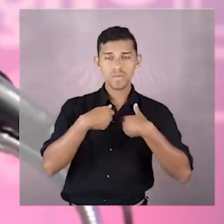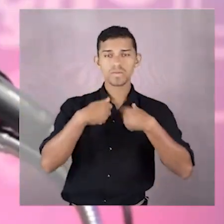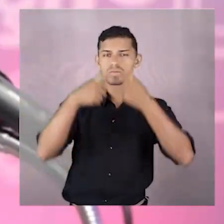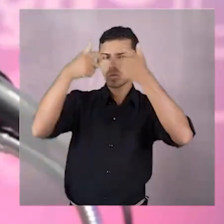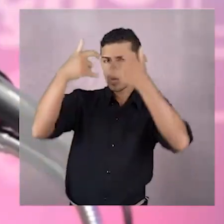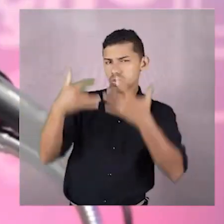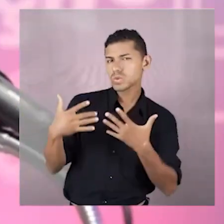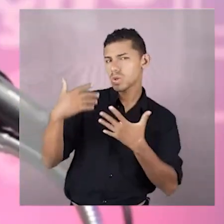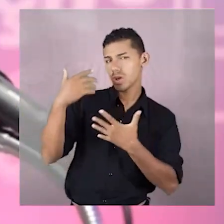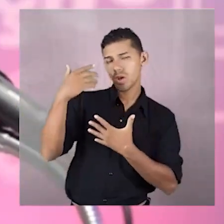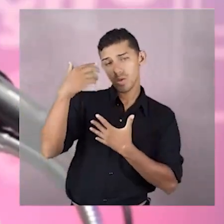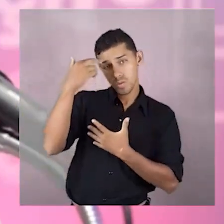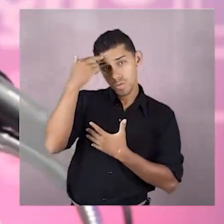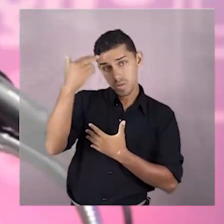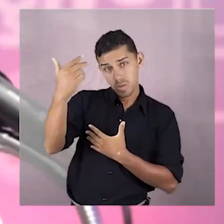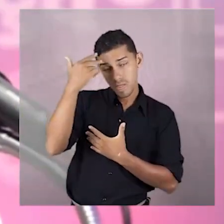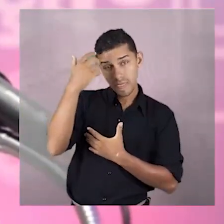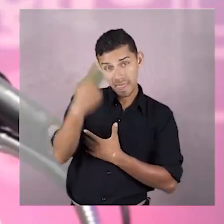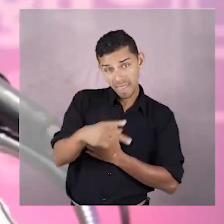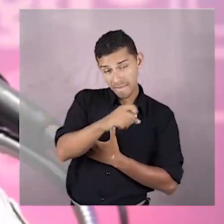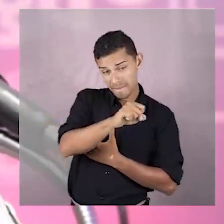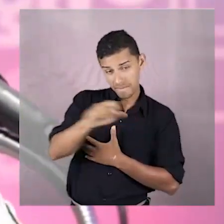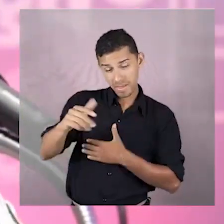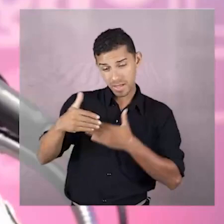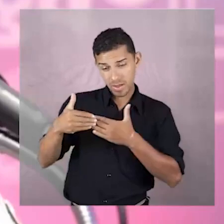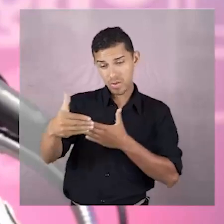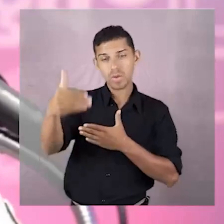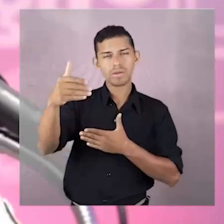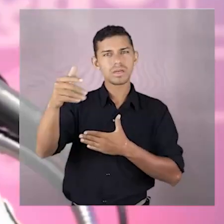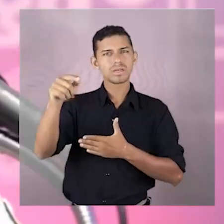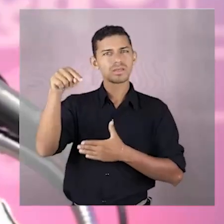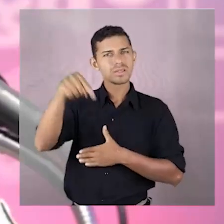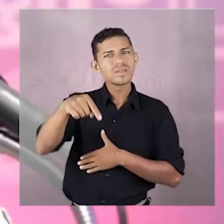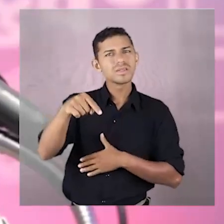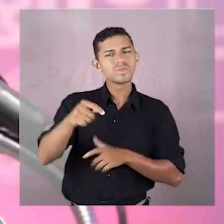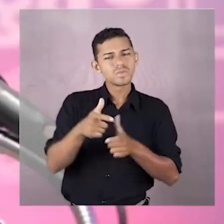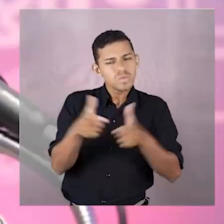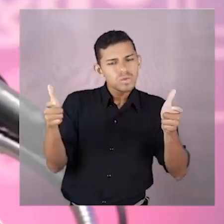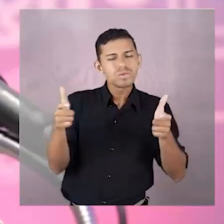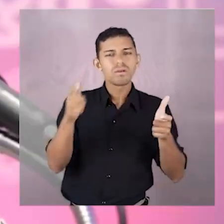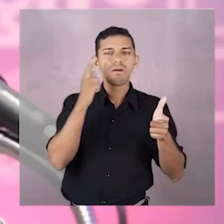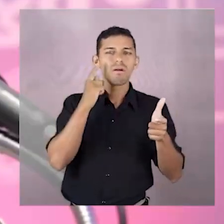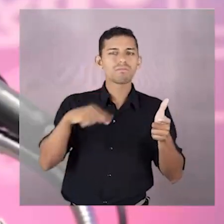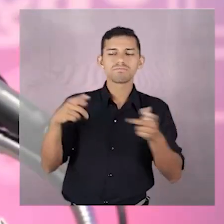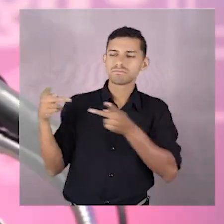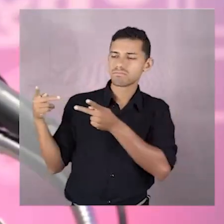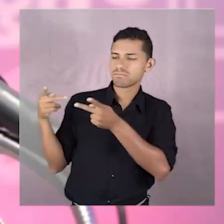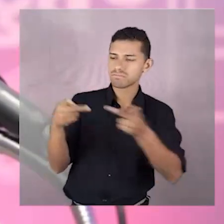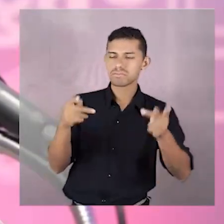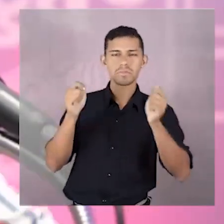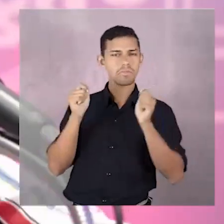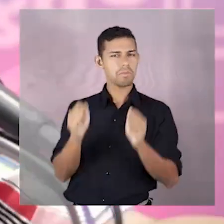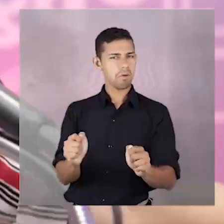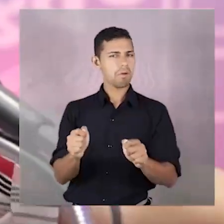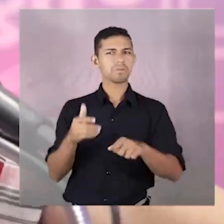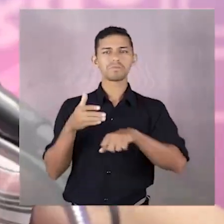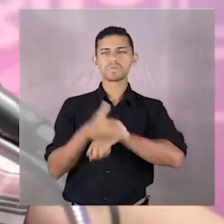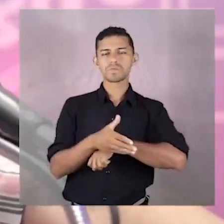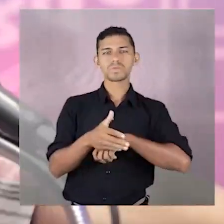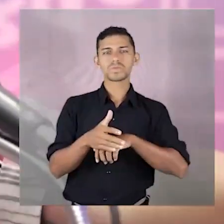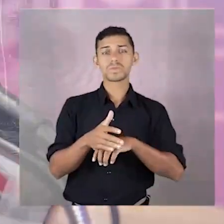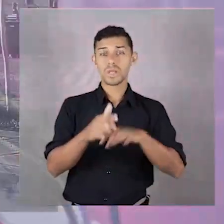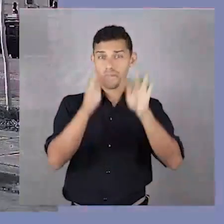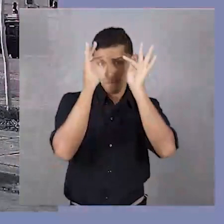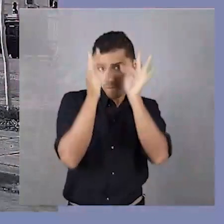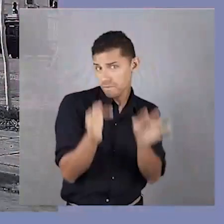de São Luís, ela começa lá. Então, eu digo que um dos grandes atrativos é que você pode visitar o local